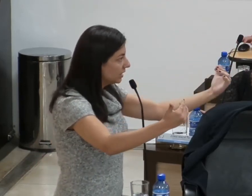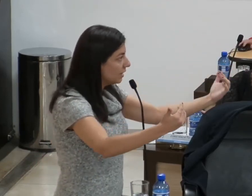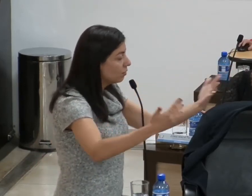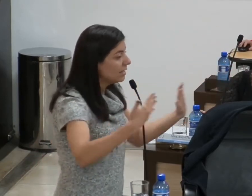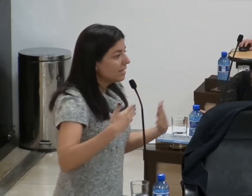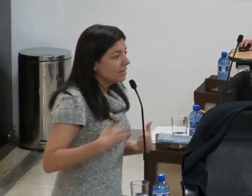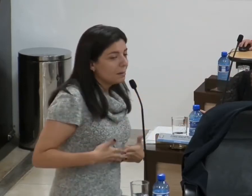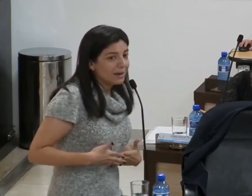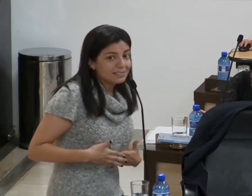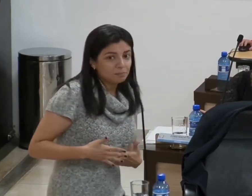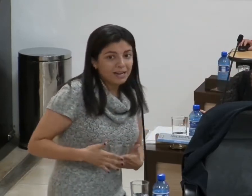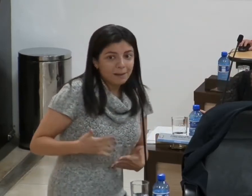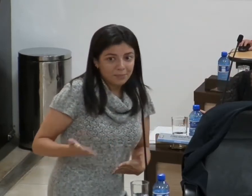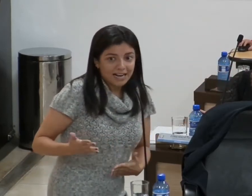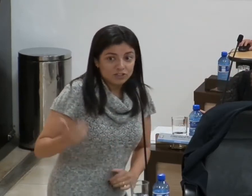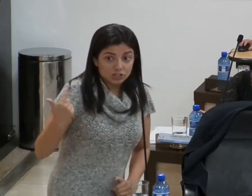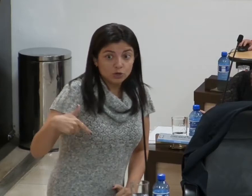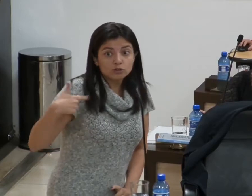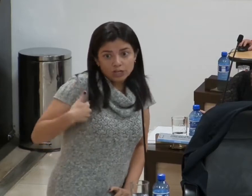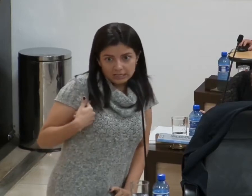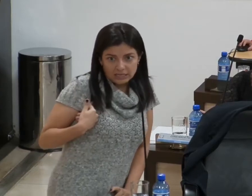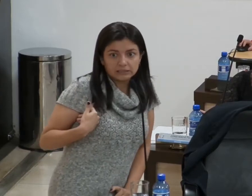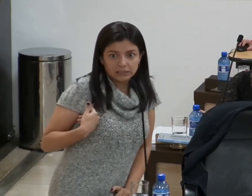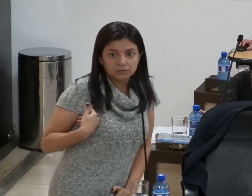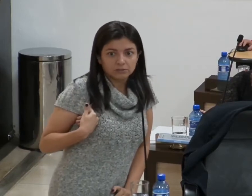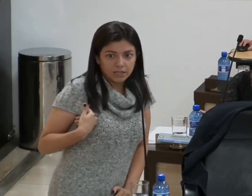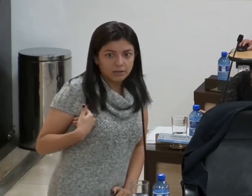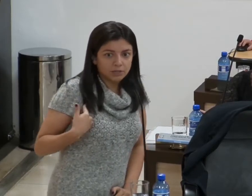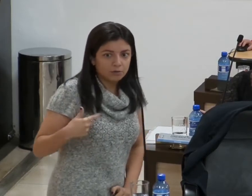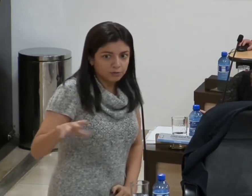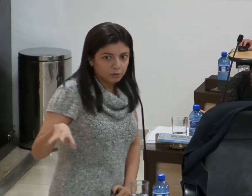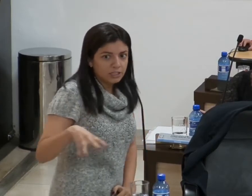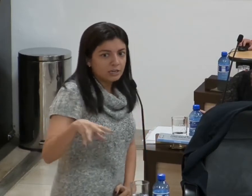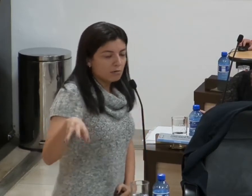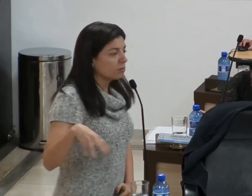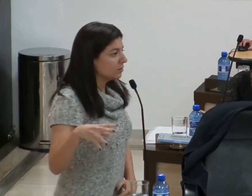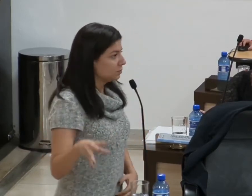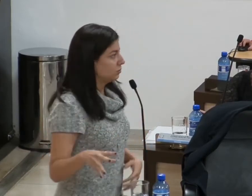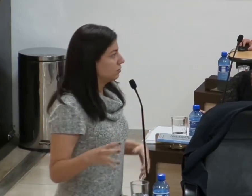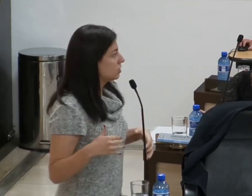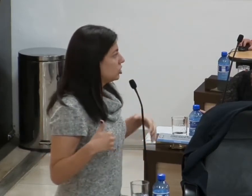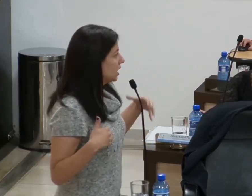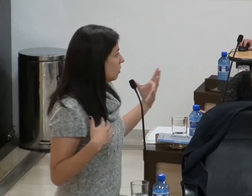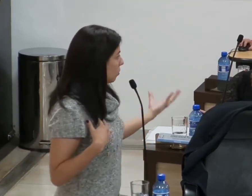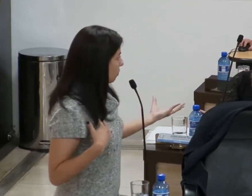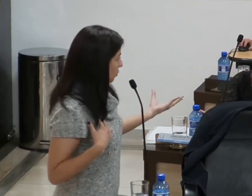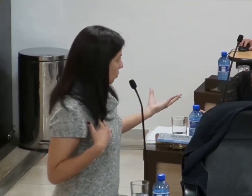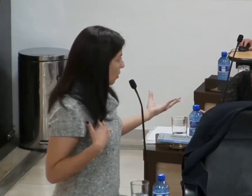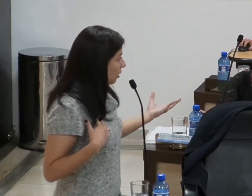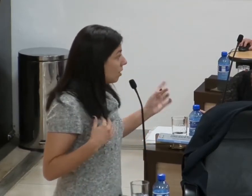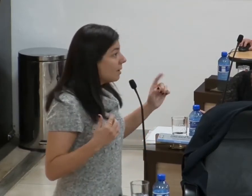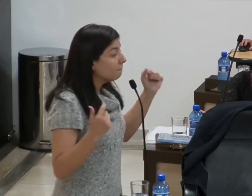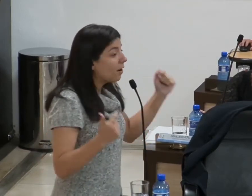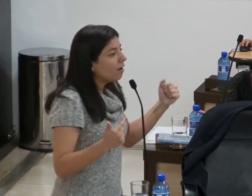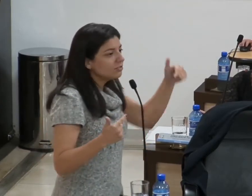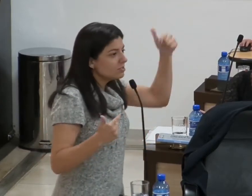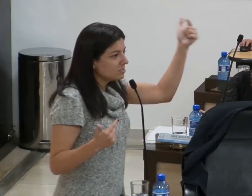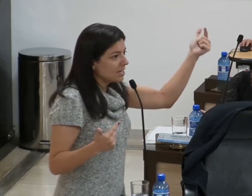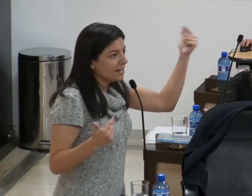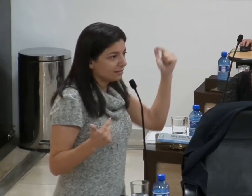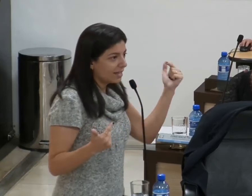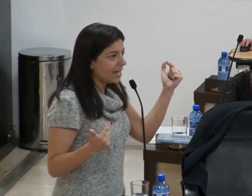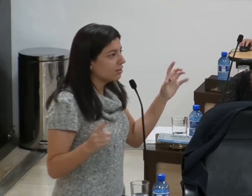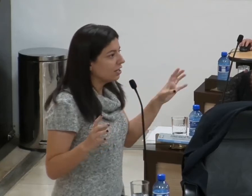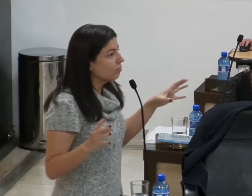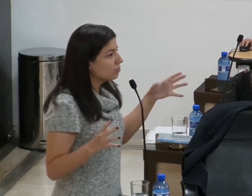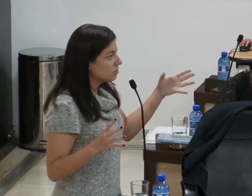como se deu, mas pela prática de utilização que eu tenho da ouvidoria com algumas pessoas que chegam com o protocolo, pode